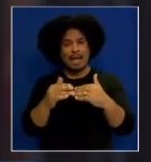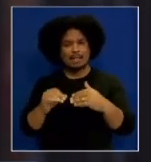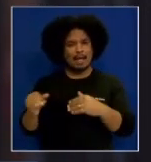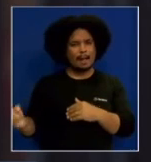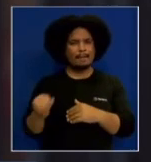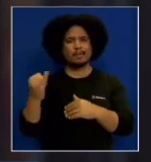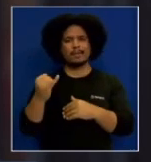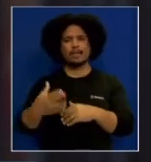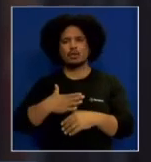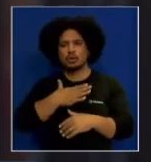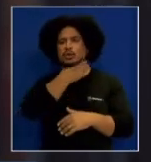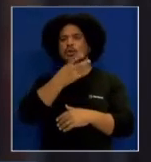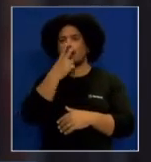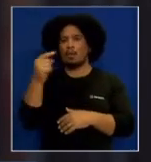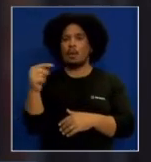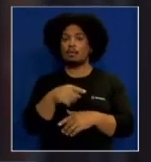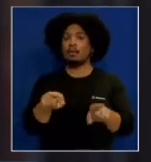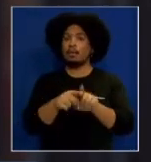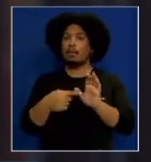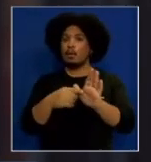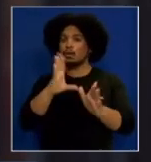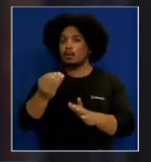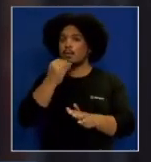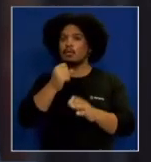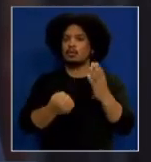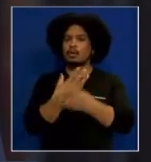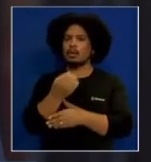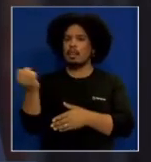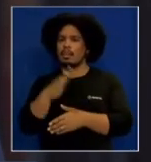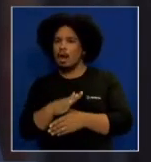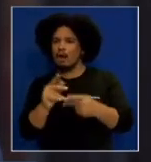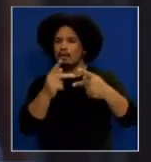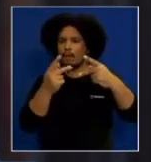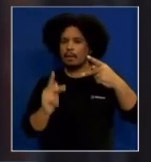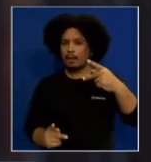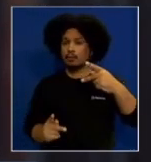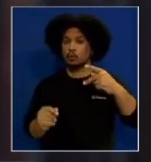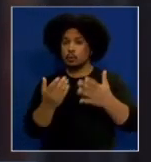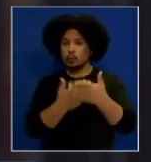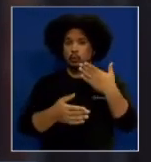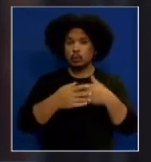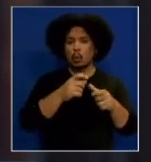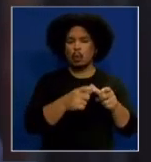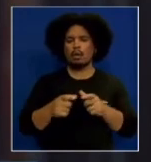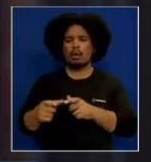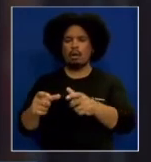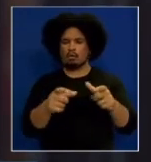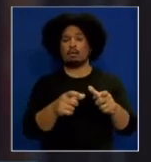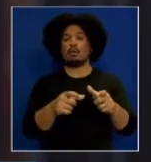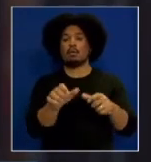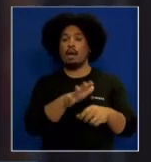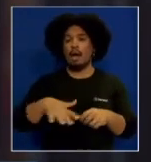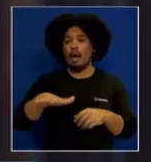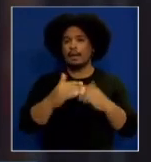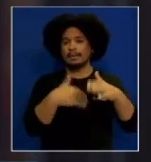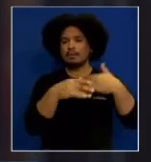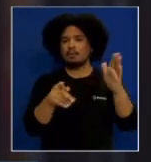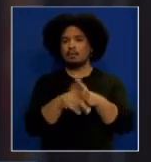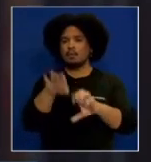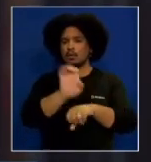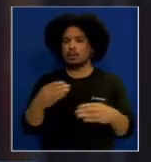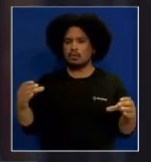tamanho também trazem oportunidades de criar novos para paradigmas em todas as áreas e no desenvolvimento do Estado